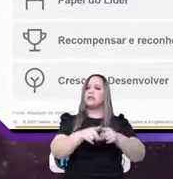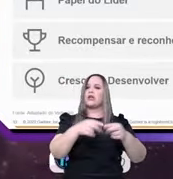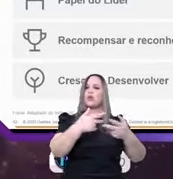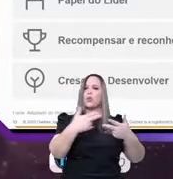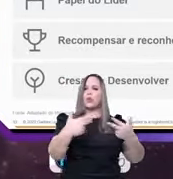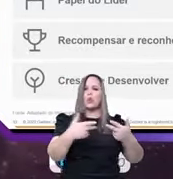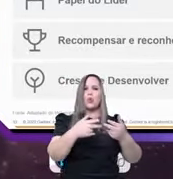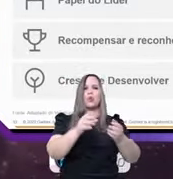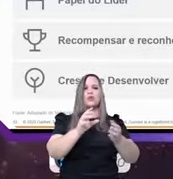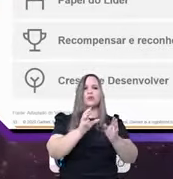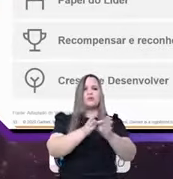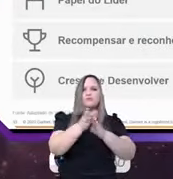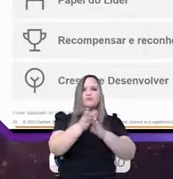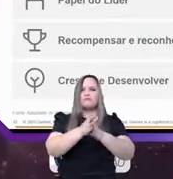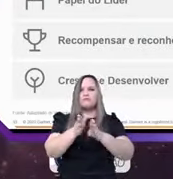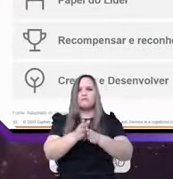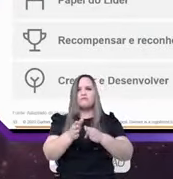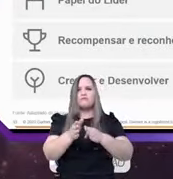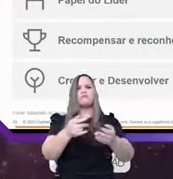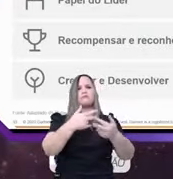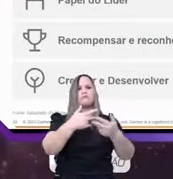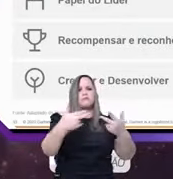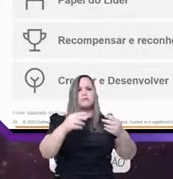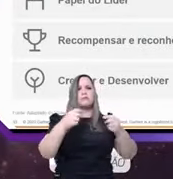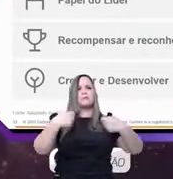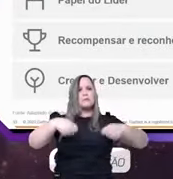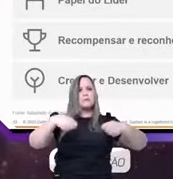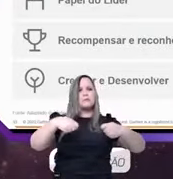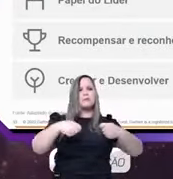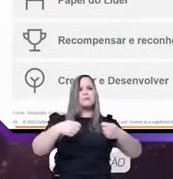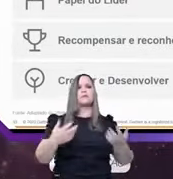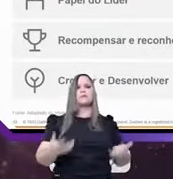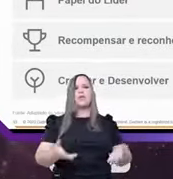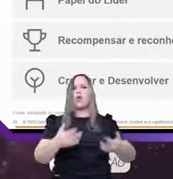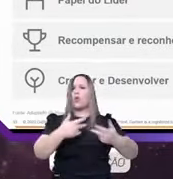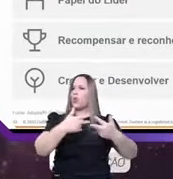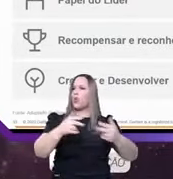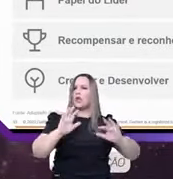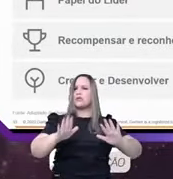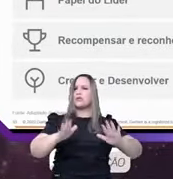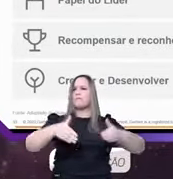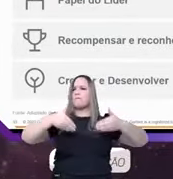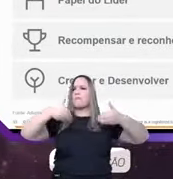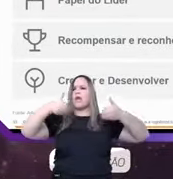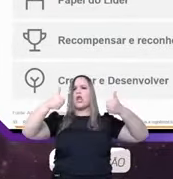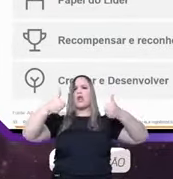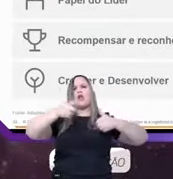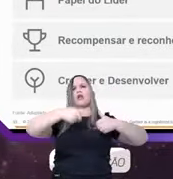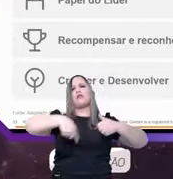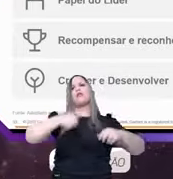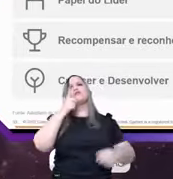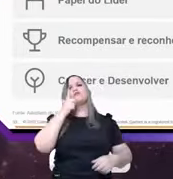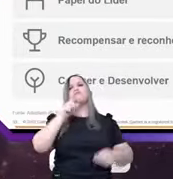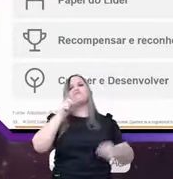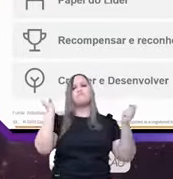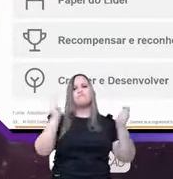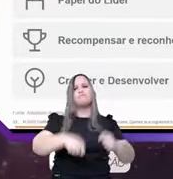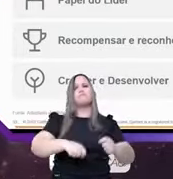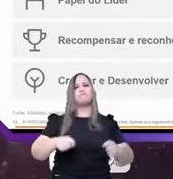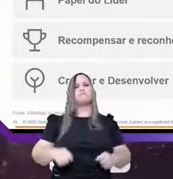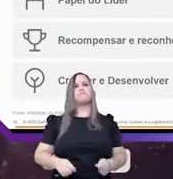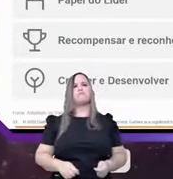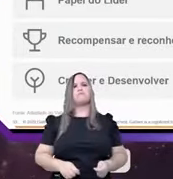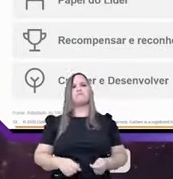Que é, vamos atender o melhor feedback que nós atendemos, que nós conseguimos fazer. Vamos fazer o seguinte,